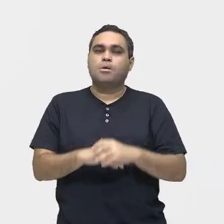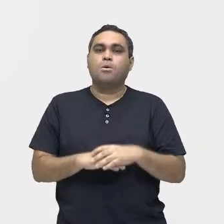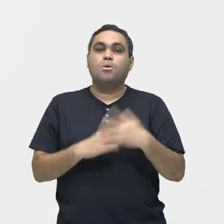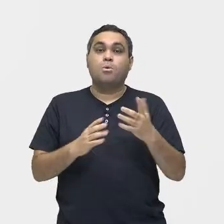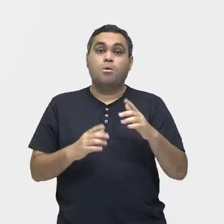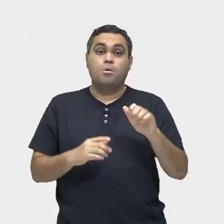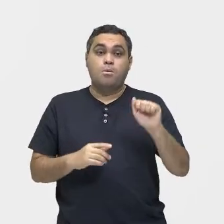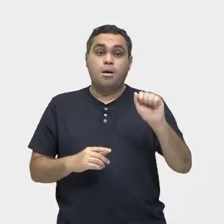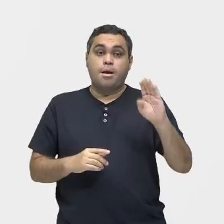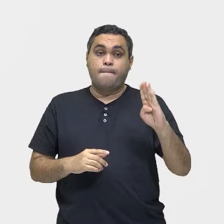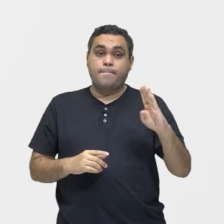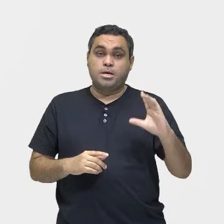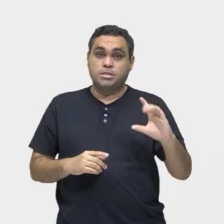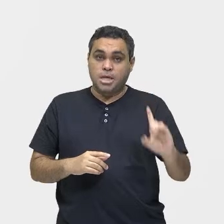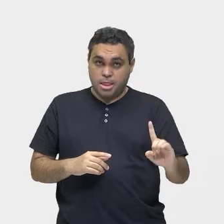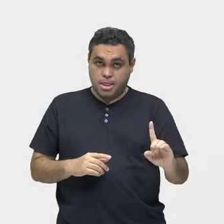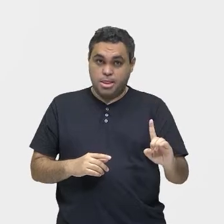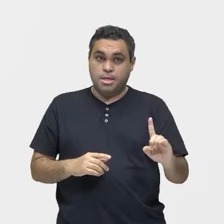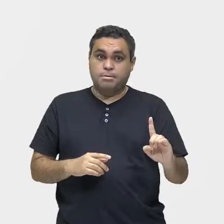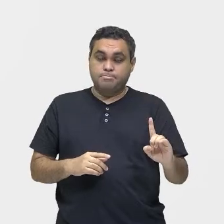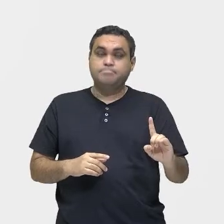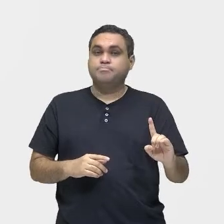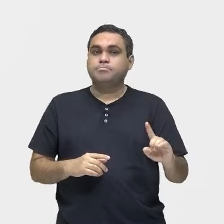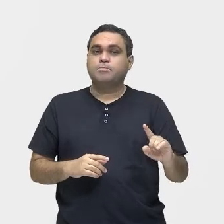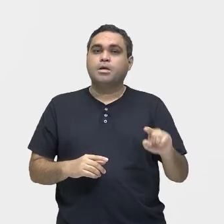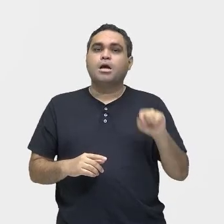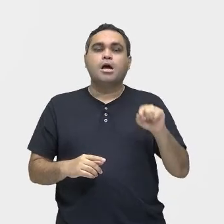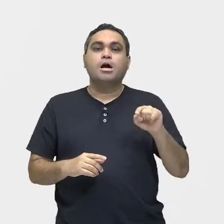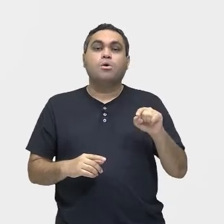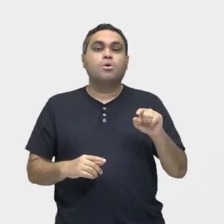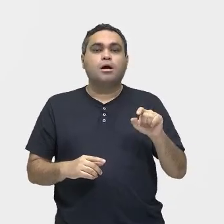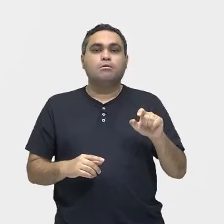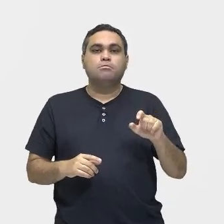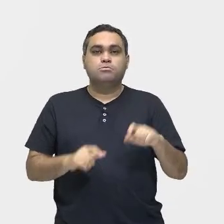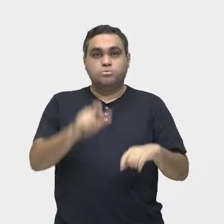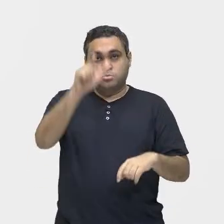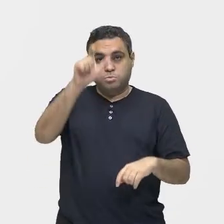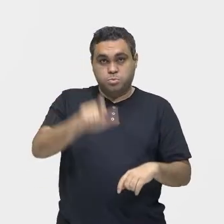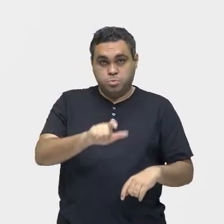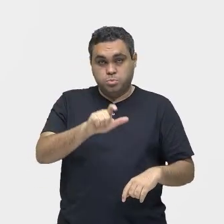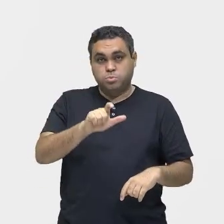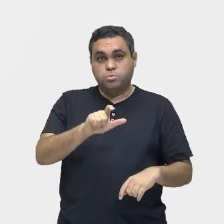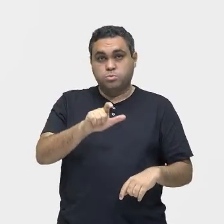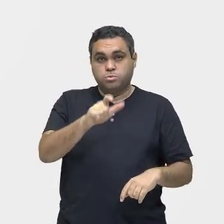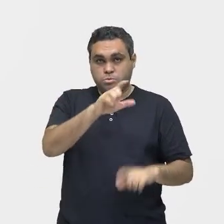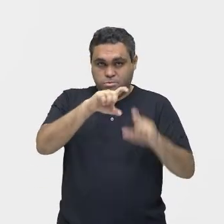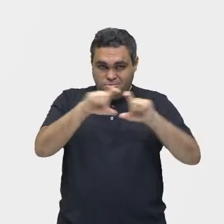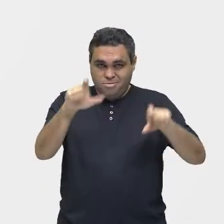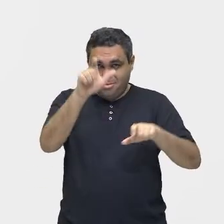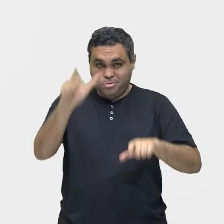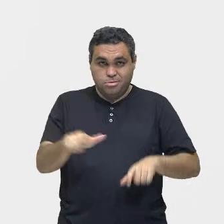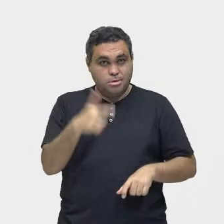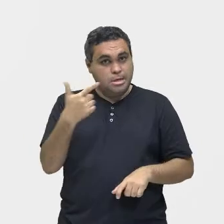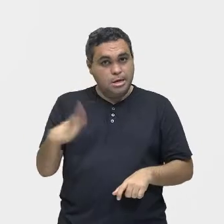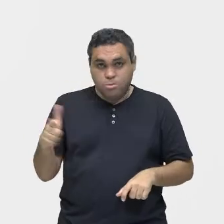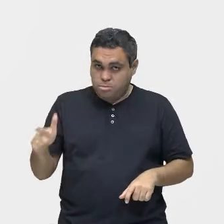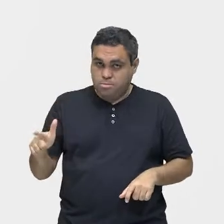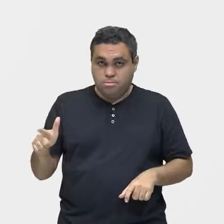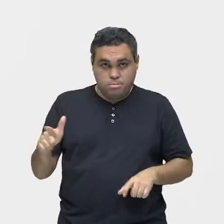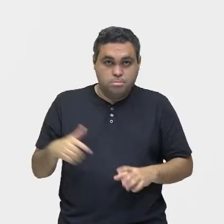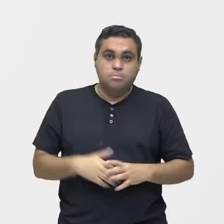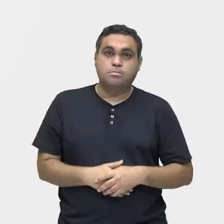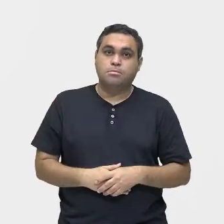oração em destaque, cujo sujeito é inexistente. Eu quero exatamente aquela que